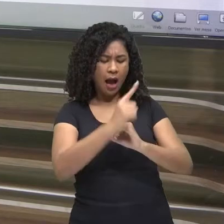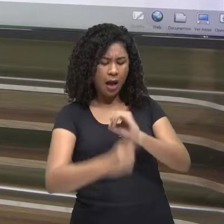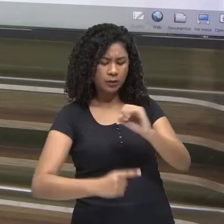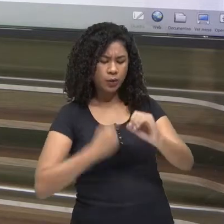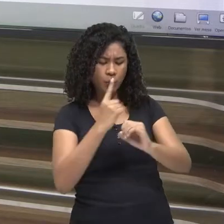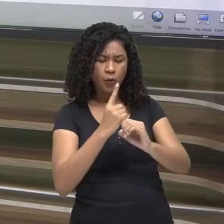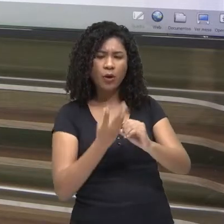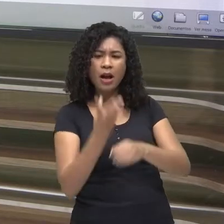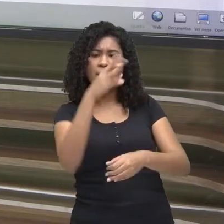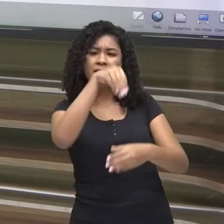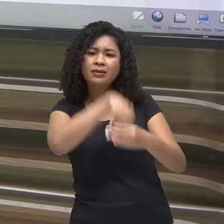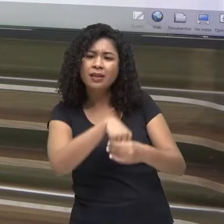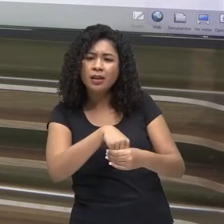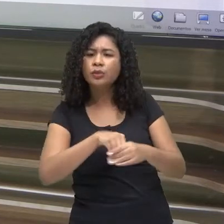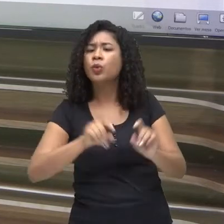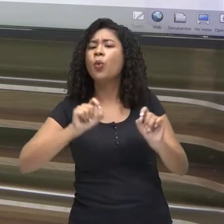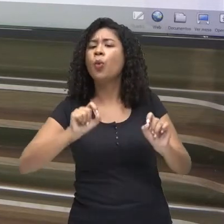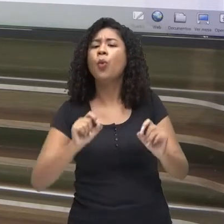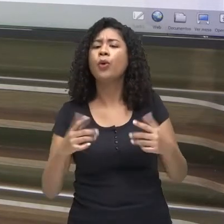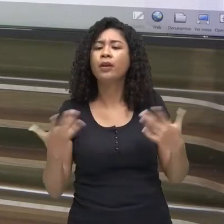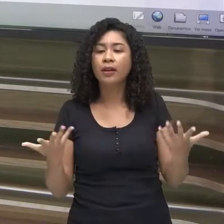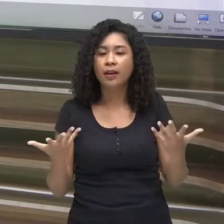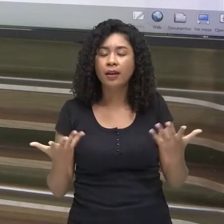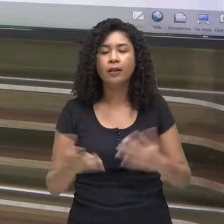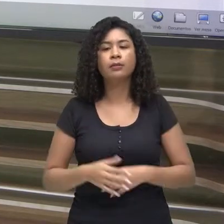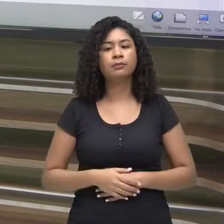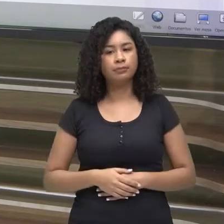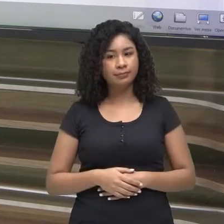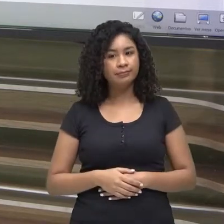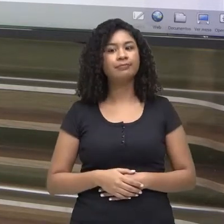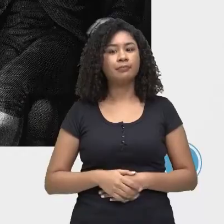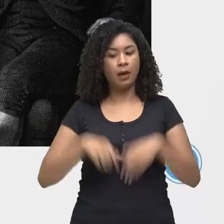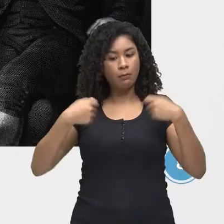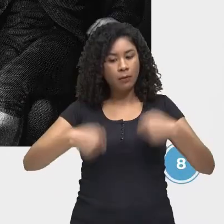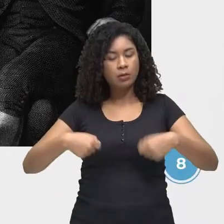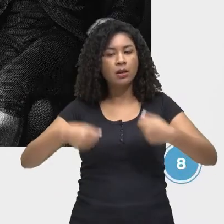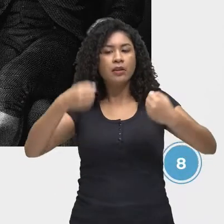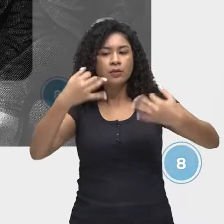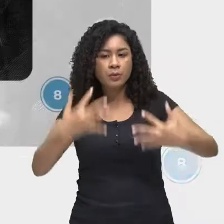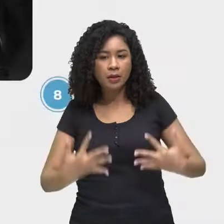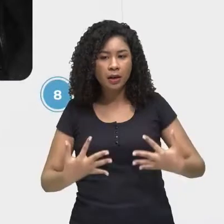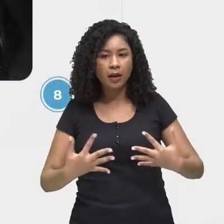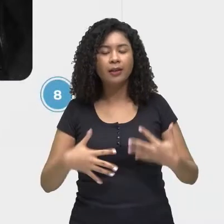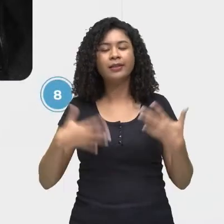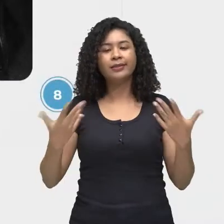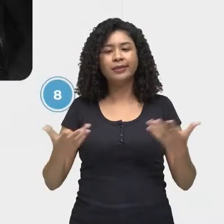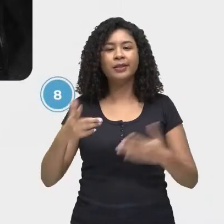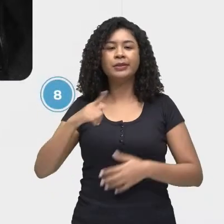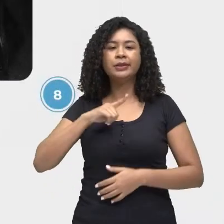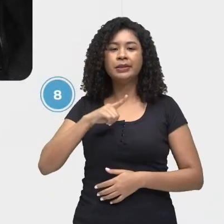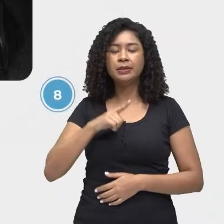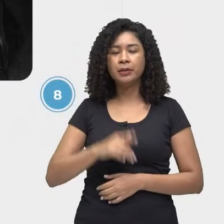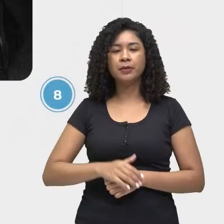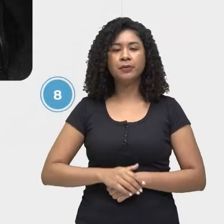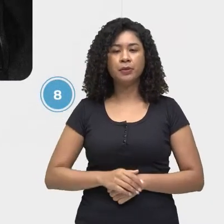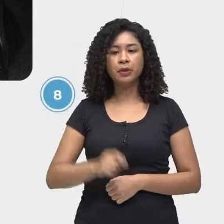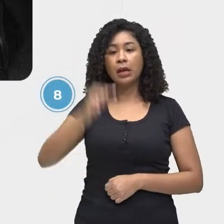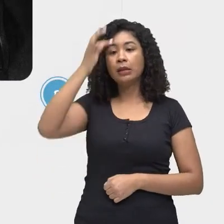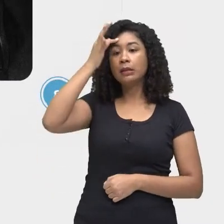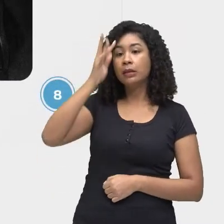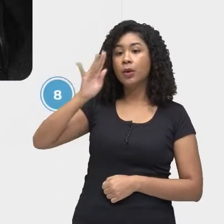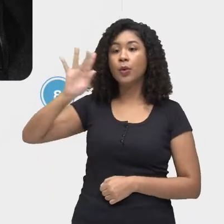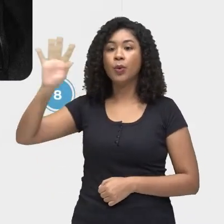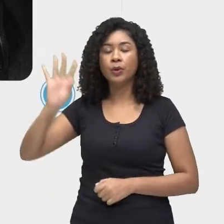né? E a partir dessa necessidade surgiram aí os modelos atômicos. E o primeiro modelo atômico foi